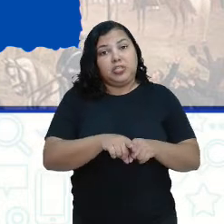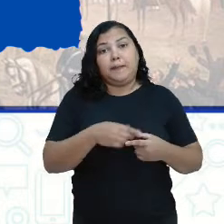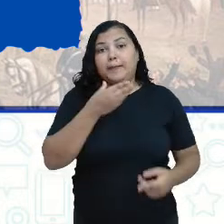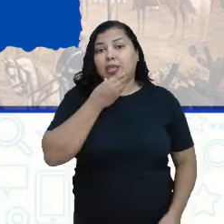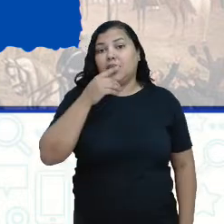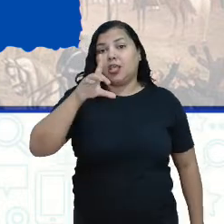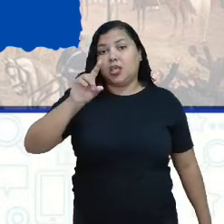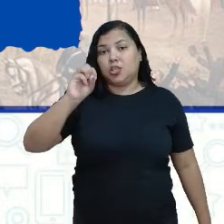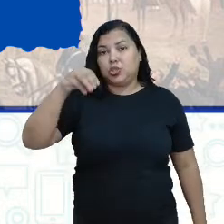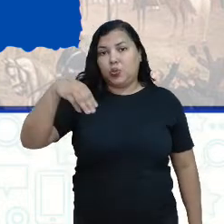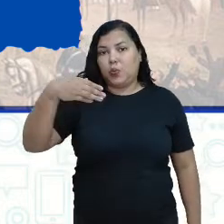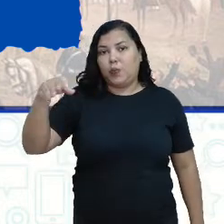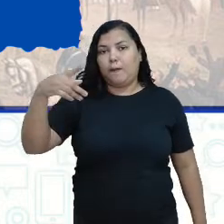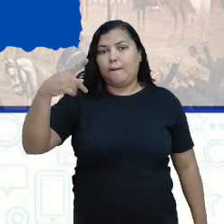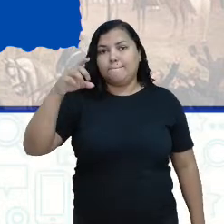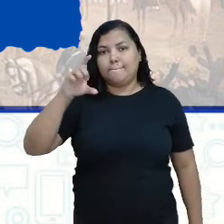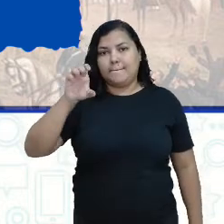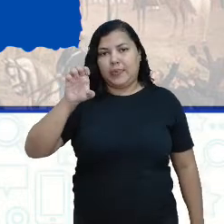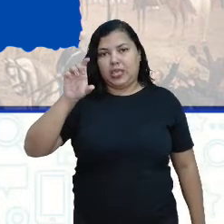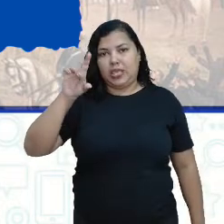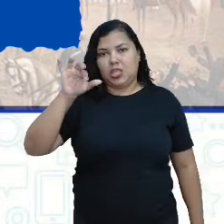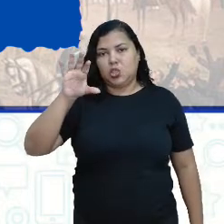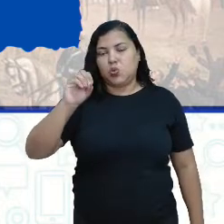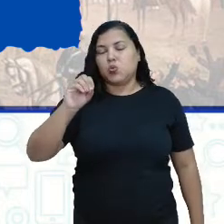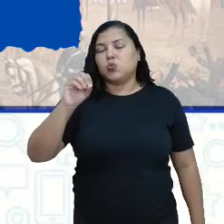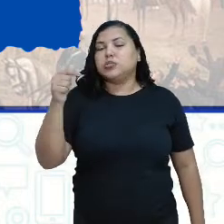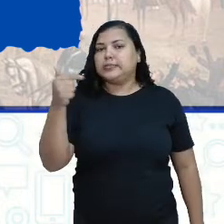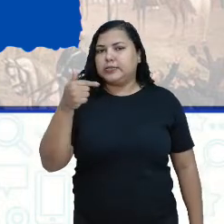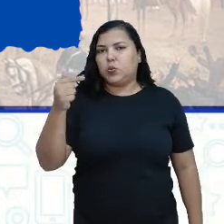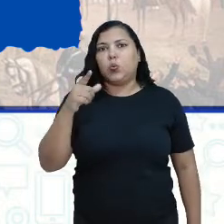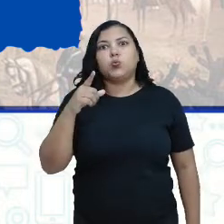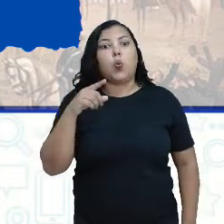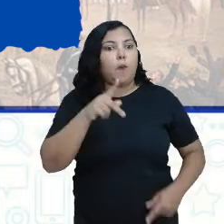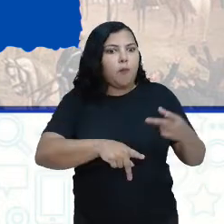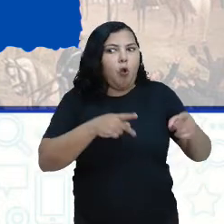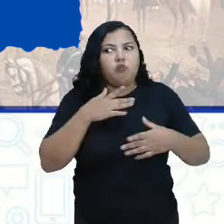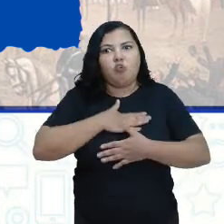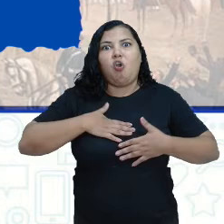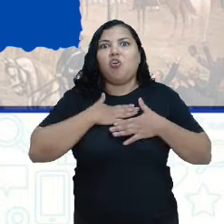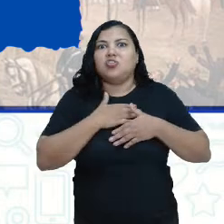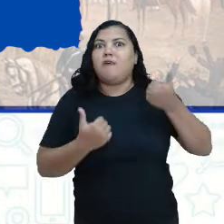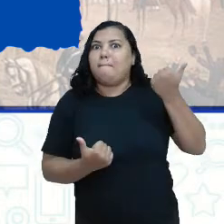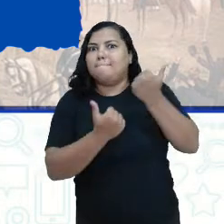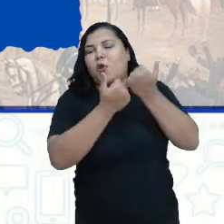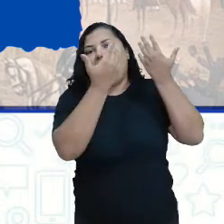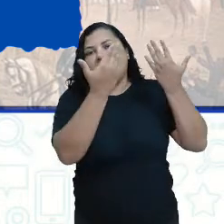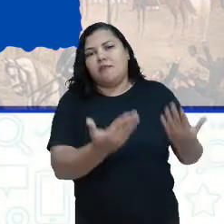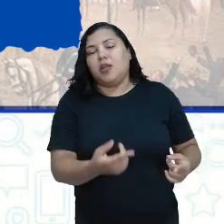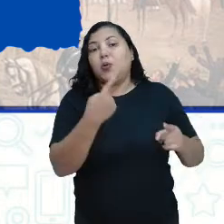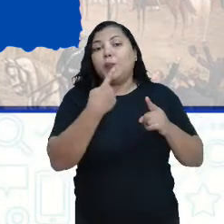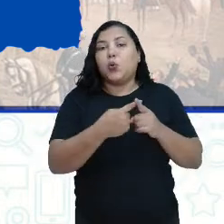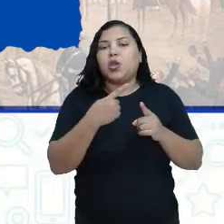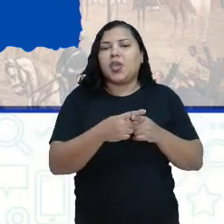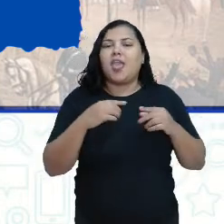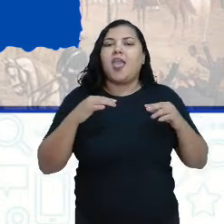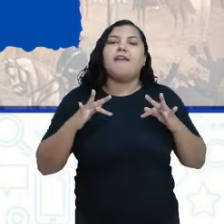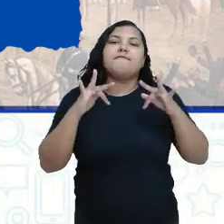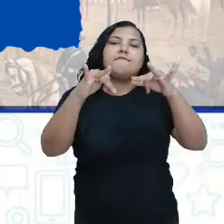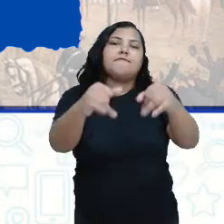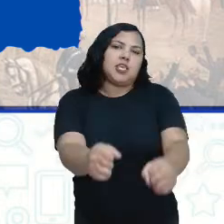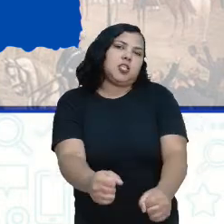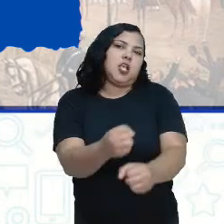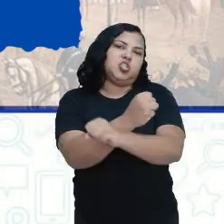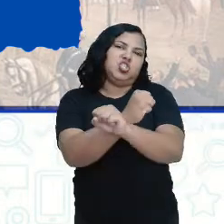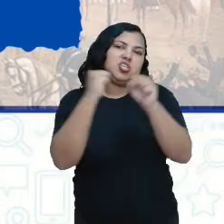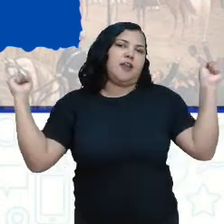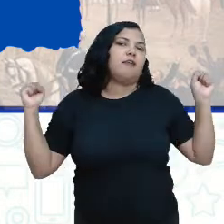devido ao fim da escravidão. A gente está falando aí de 1889, um ano antes havia sido abolida